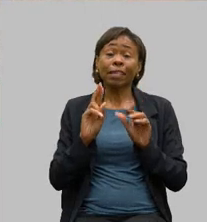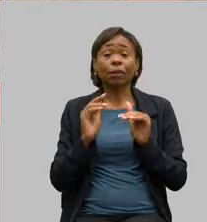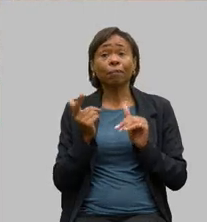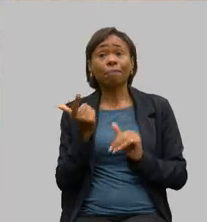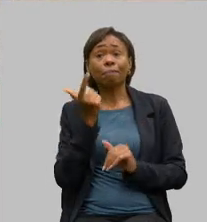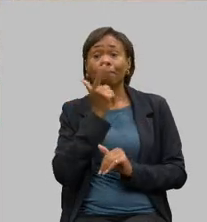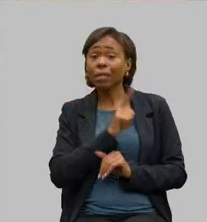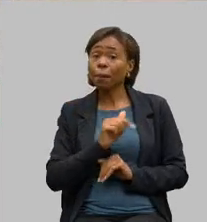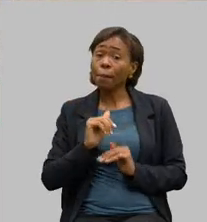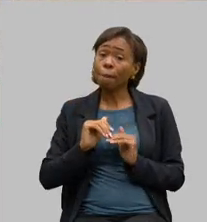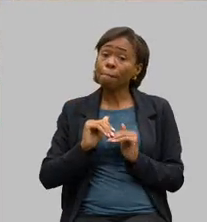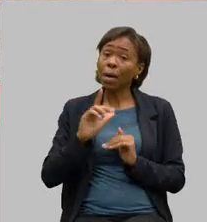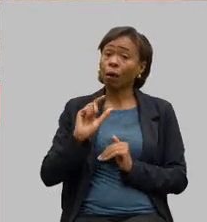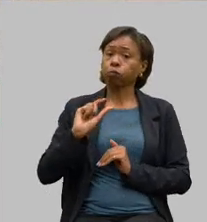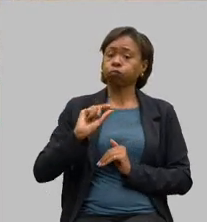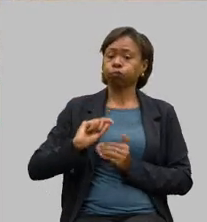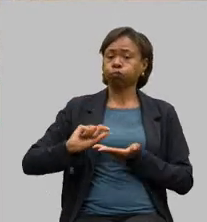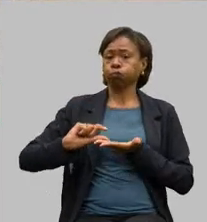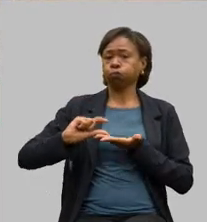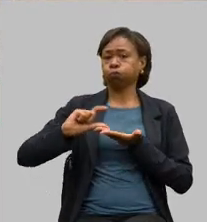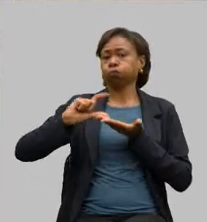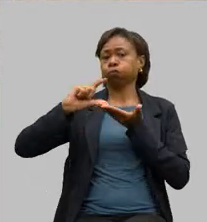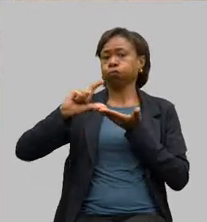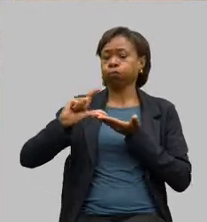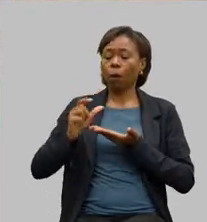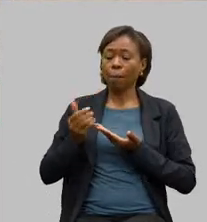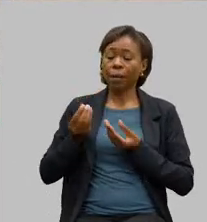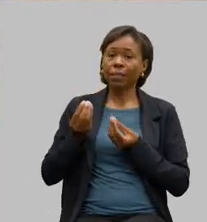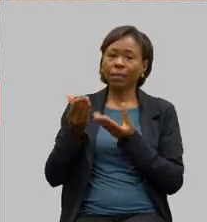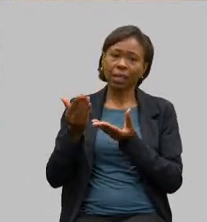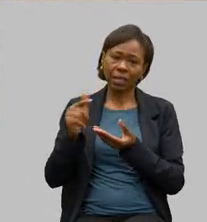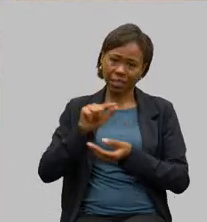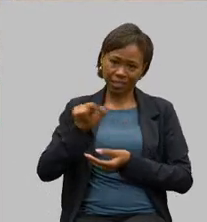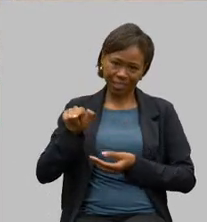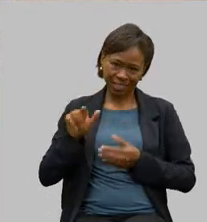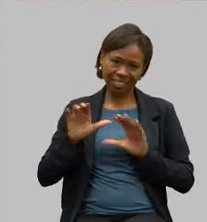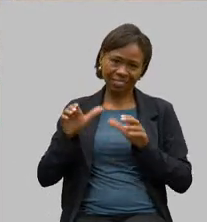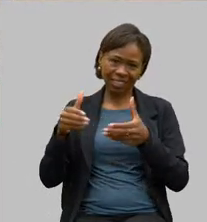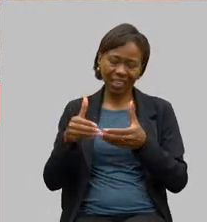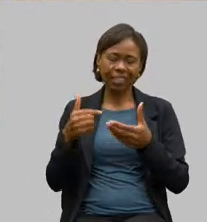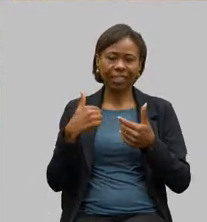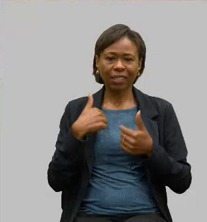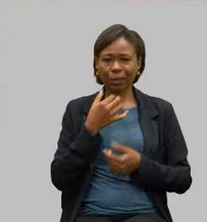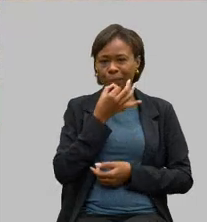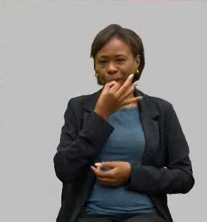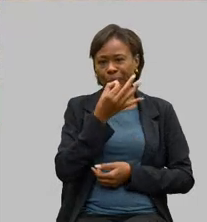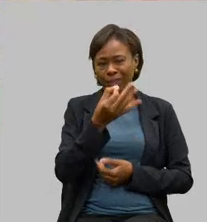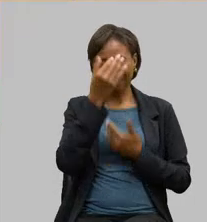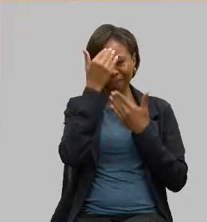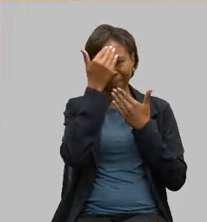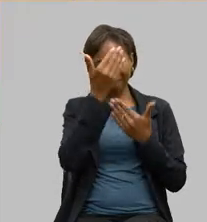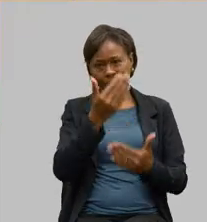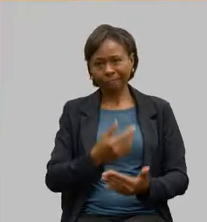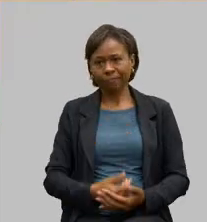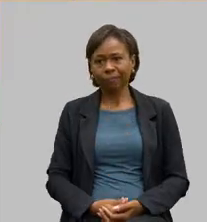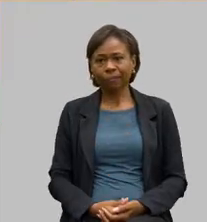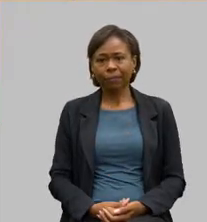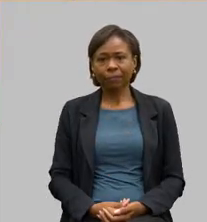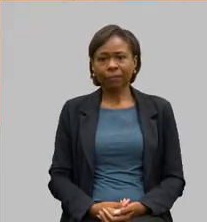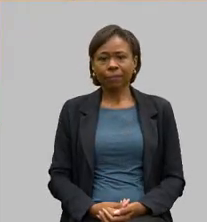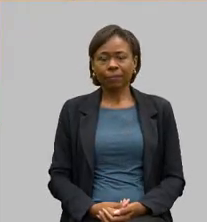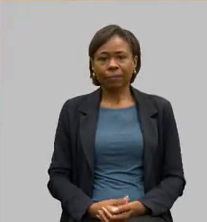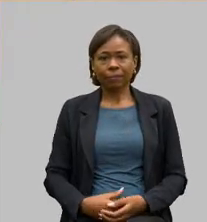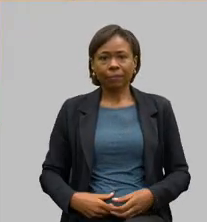recurso para poder chegar de fato nessas idades eram essas as minhas considerações e muito obrigada obrigado Deputado